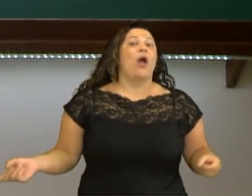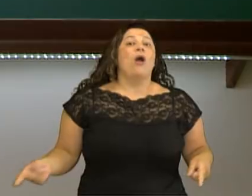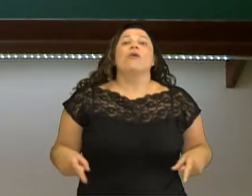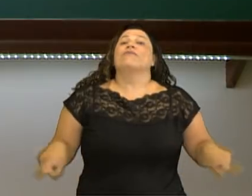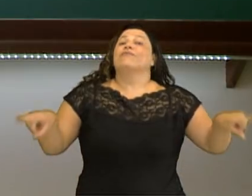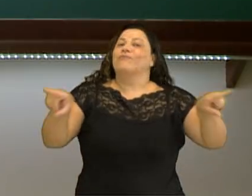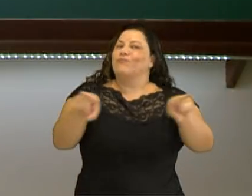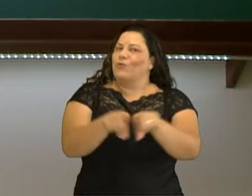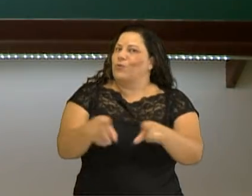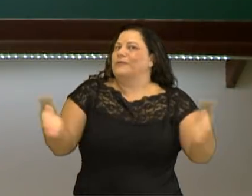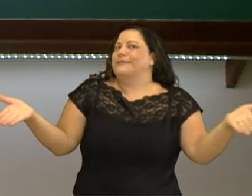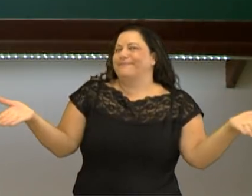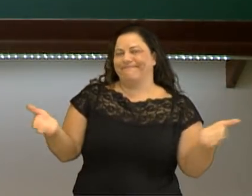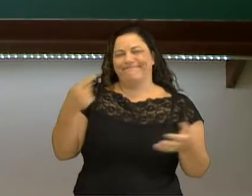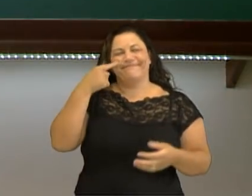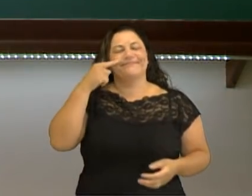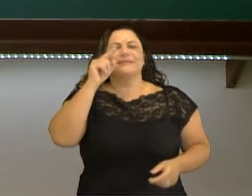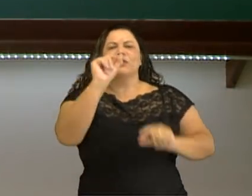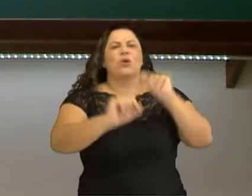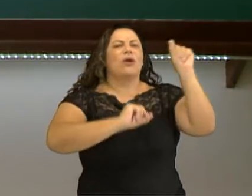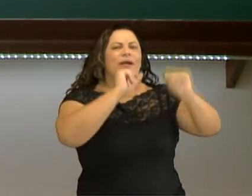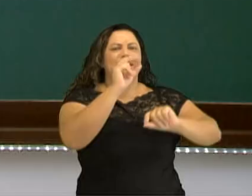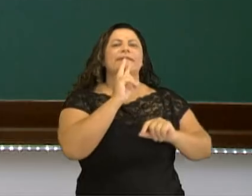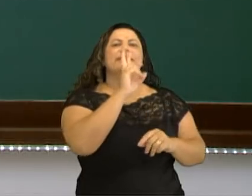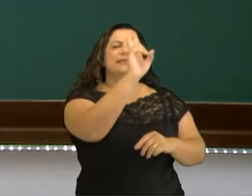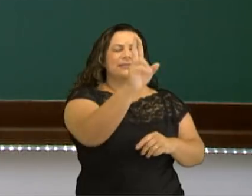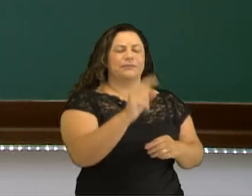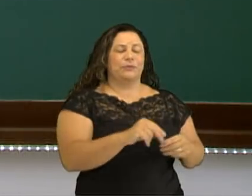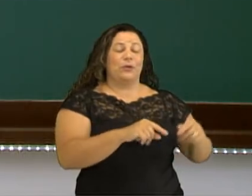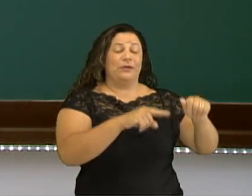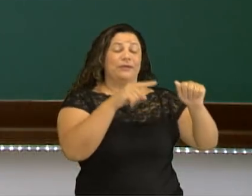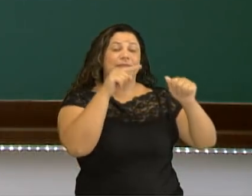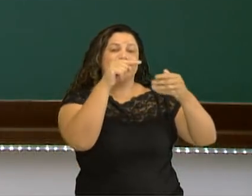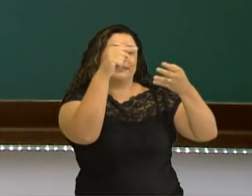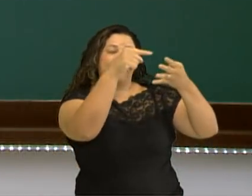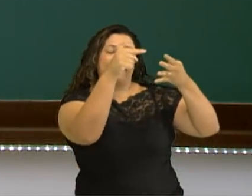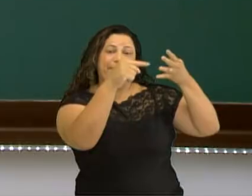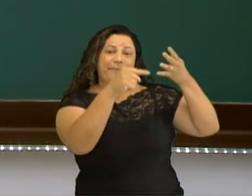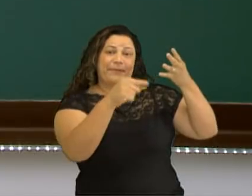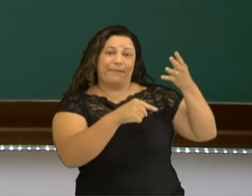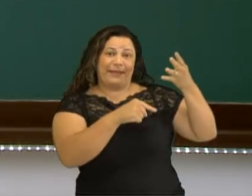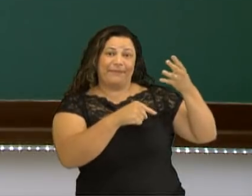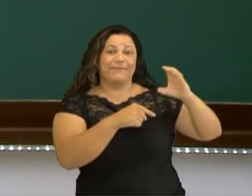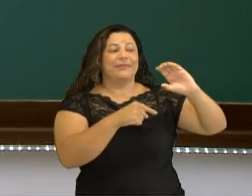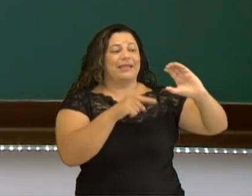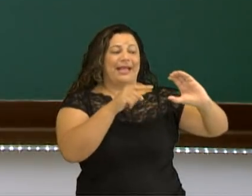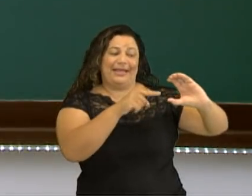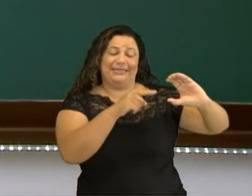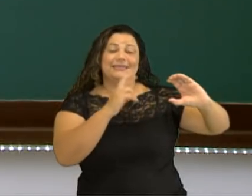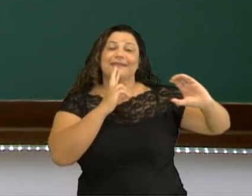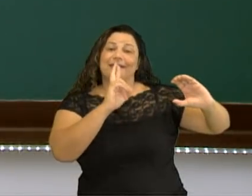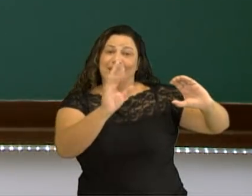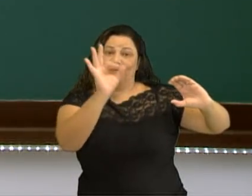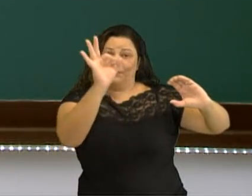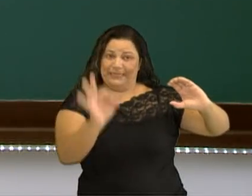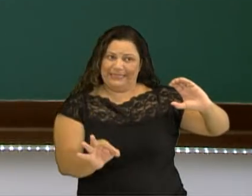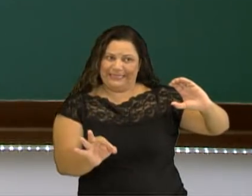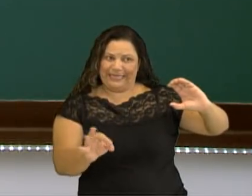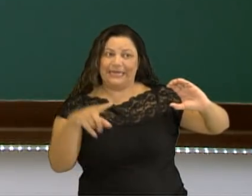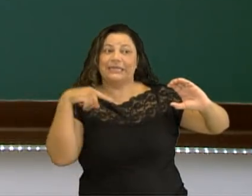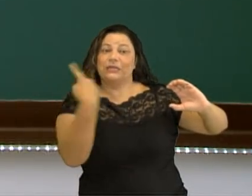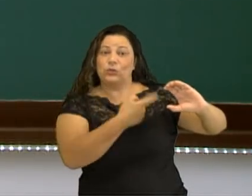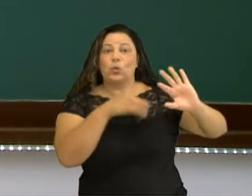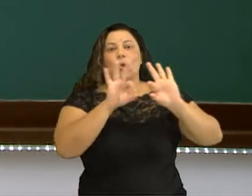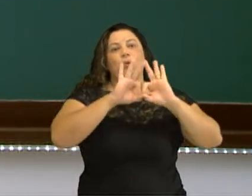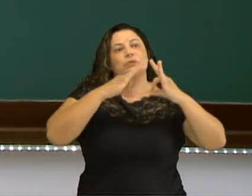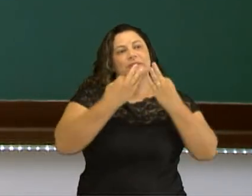Voltamos. E qual é a resposta correta? A alternativa correta é a letra C, porque nós, seres humanos, somos da